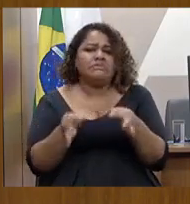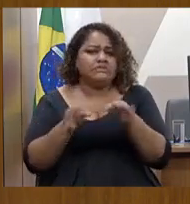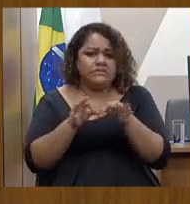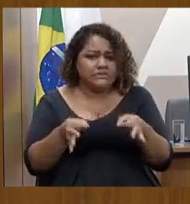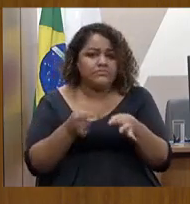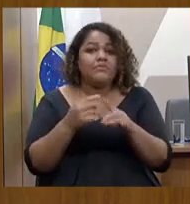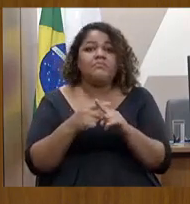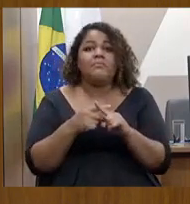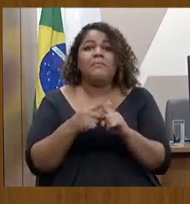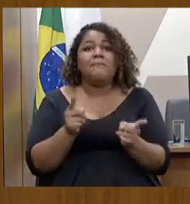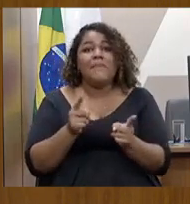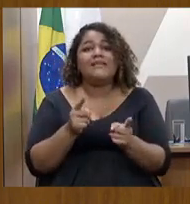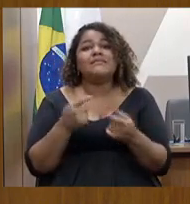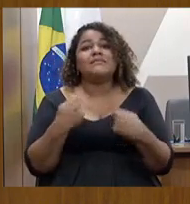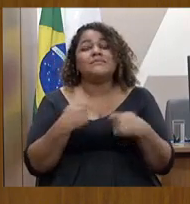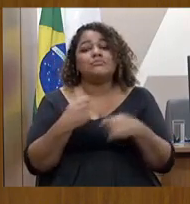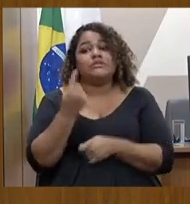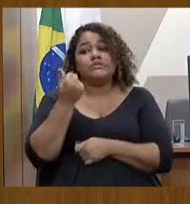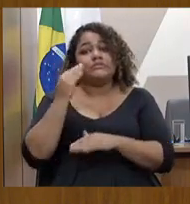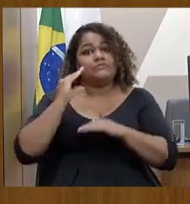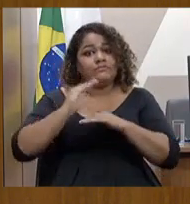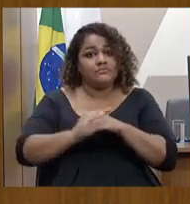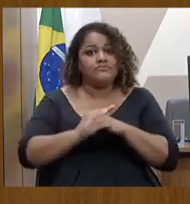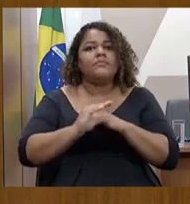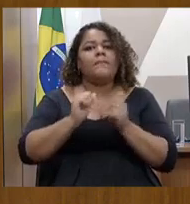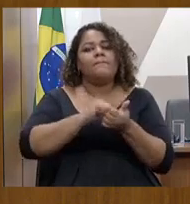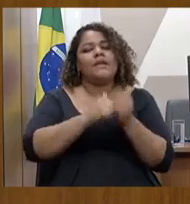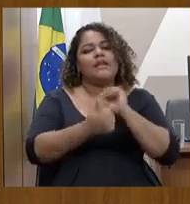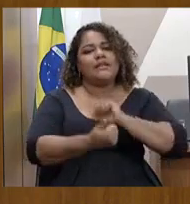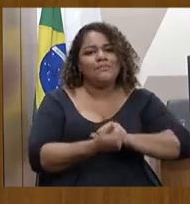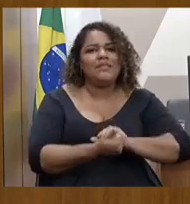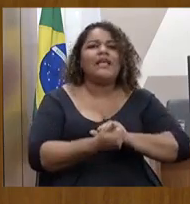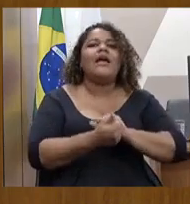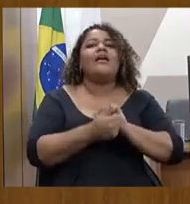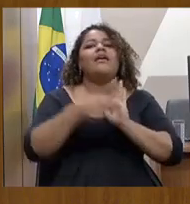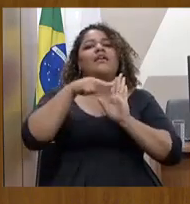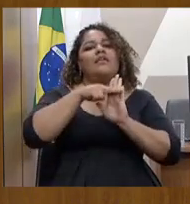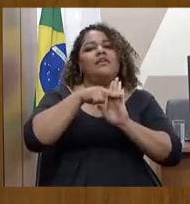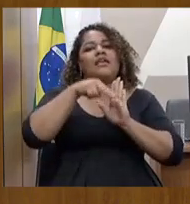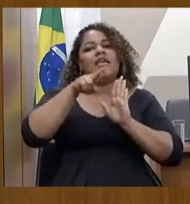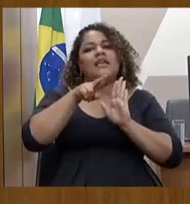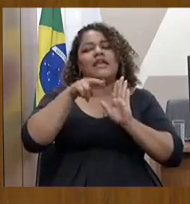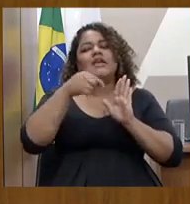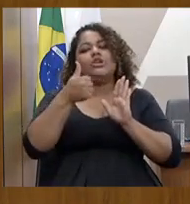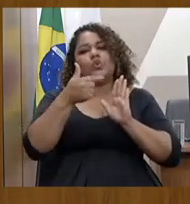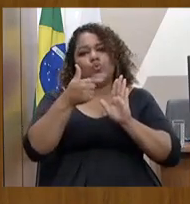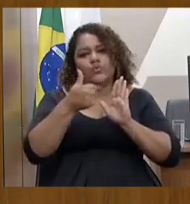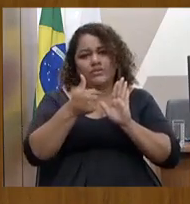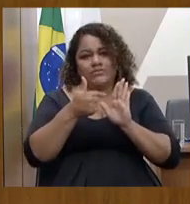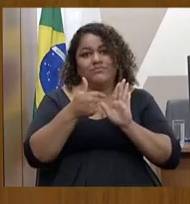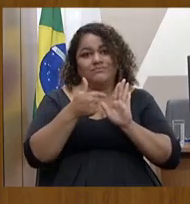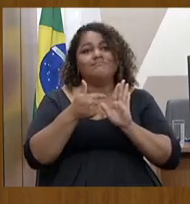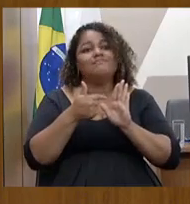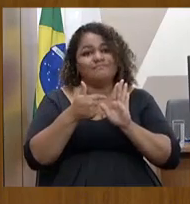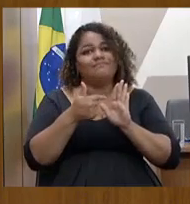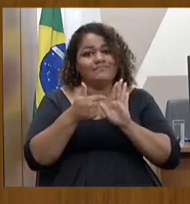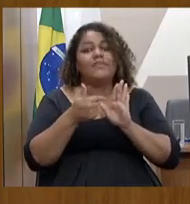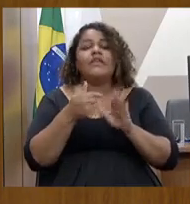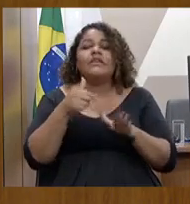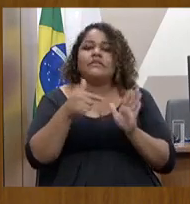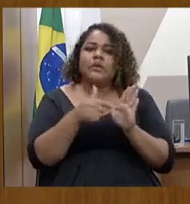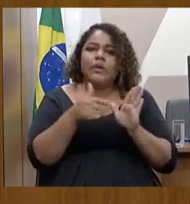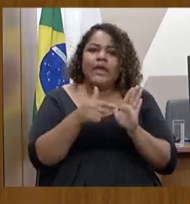investimento em adaptação de nr12 que são as Serras então de certa forma elas são máquinas que os seus dispositivos são